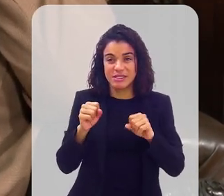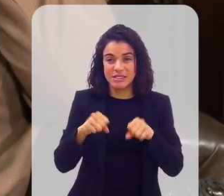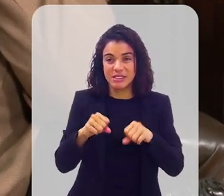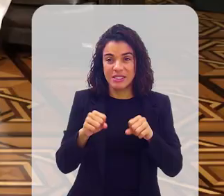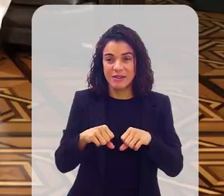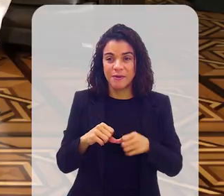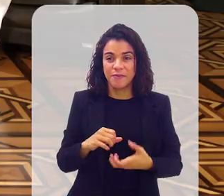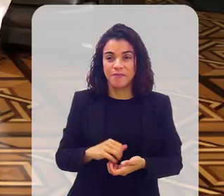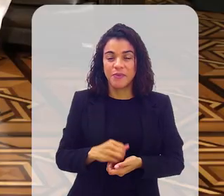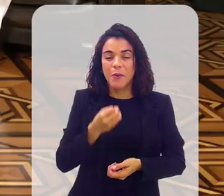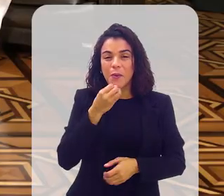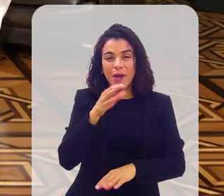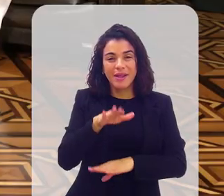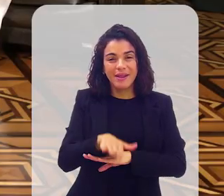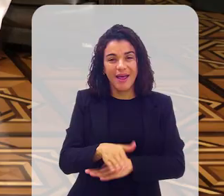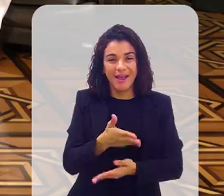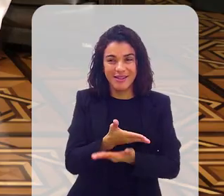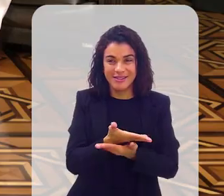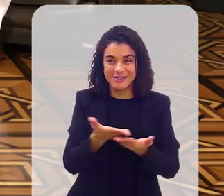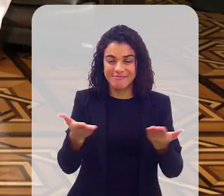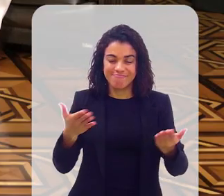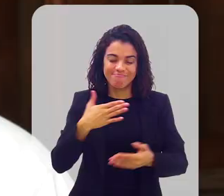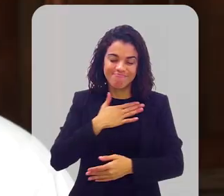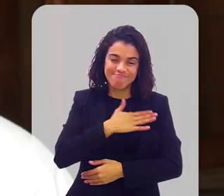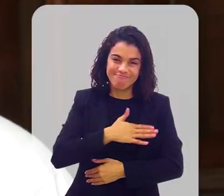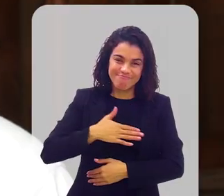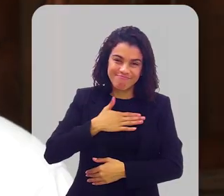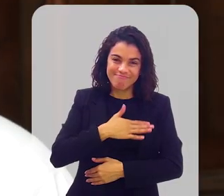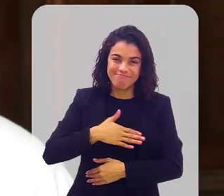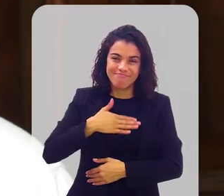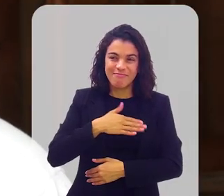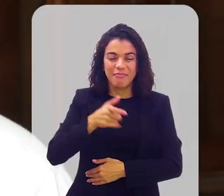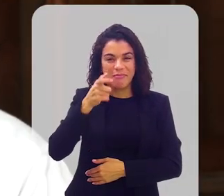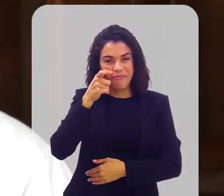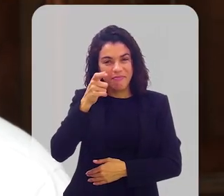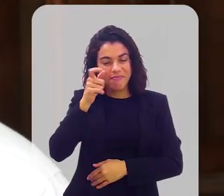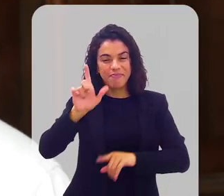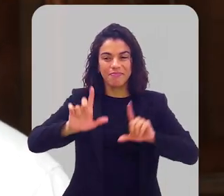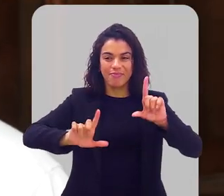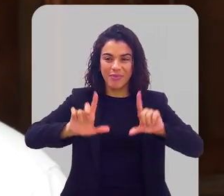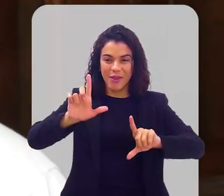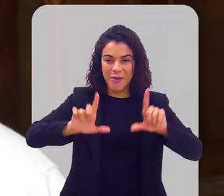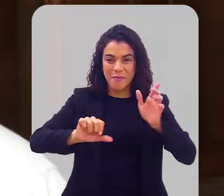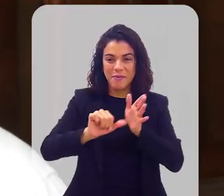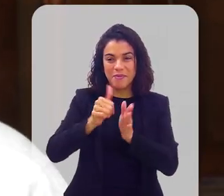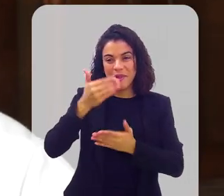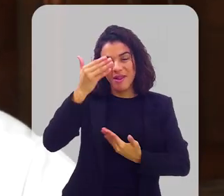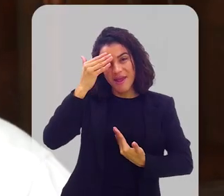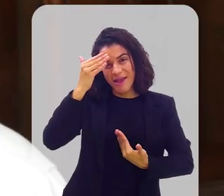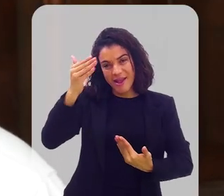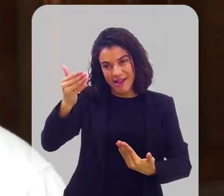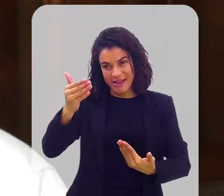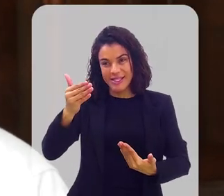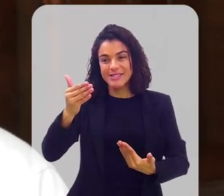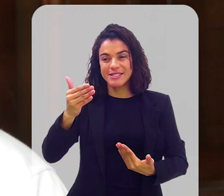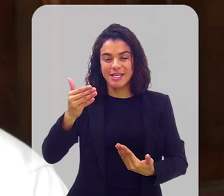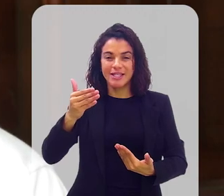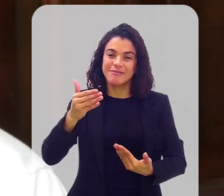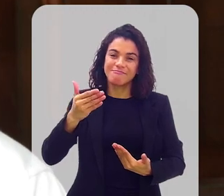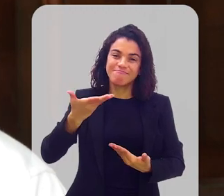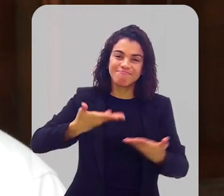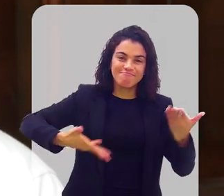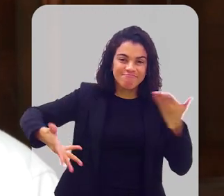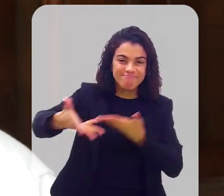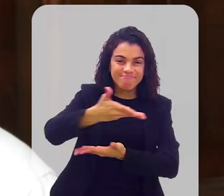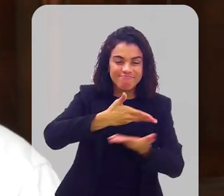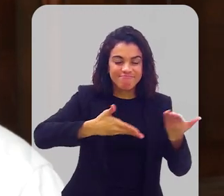Sim, sim. É, boa tarde aí para os queridos ouvintes, participantes desse programa. Primeiramente, agradecer. Obrigado, o privilégio filho. De